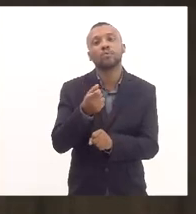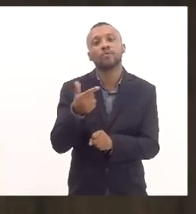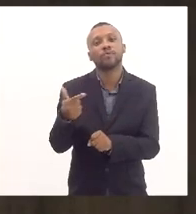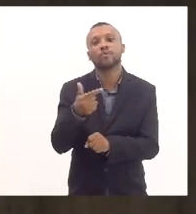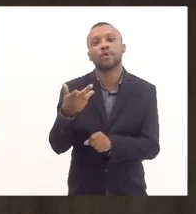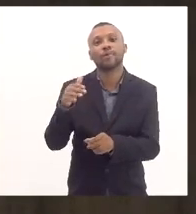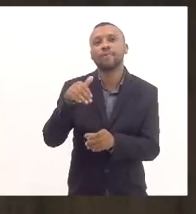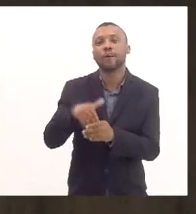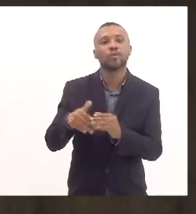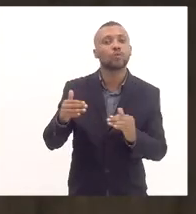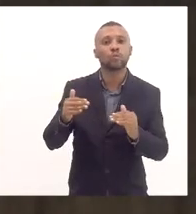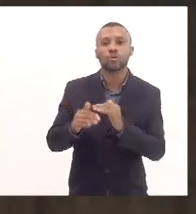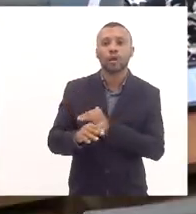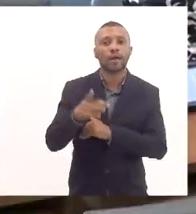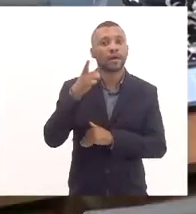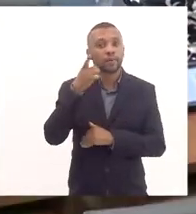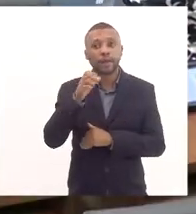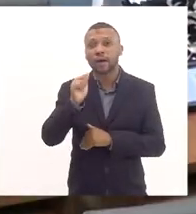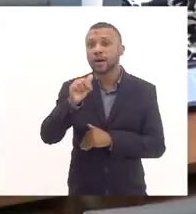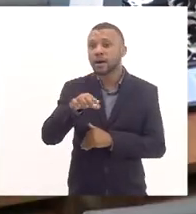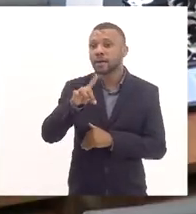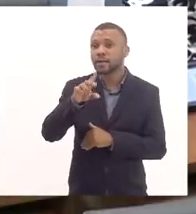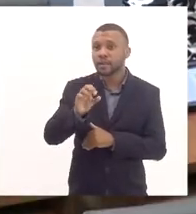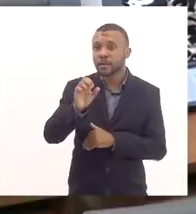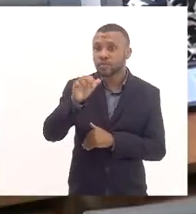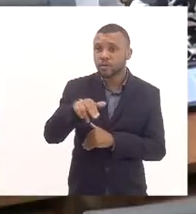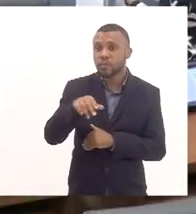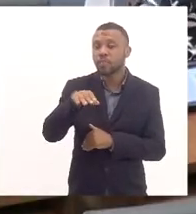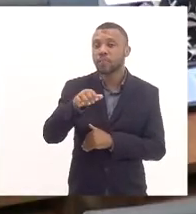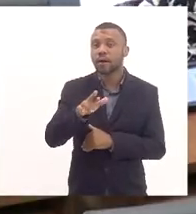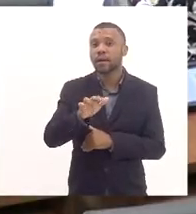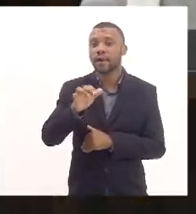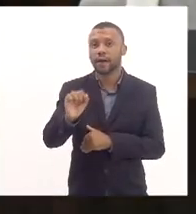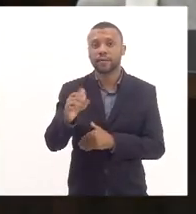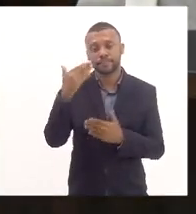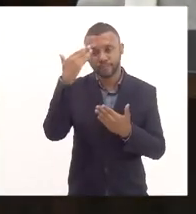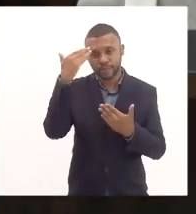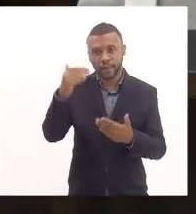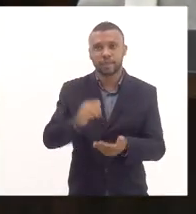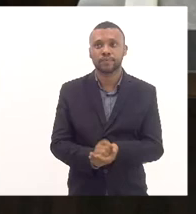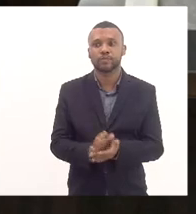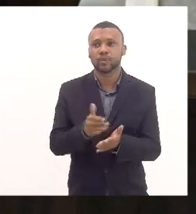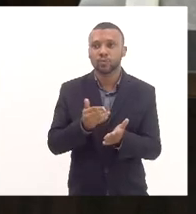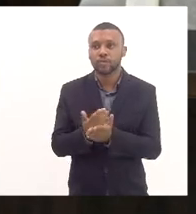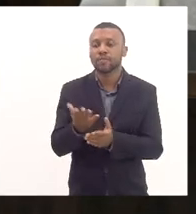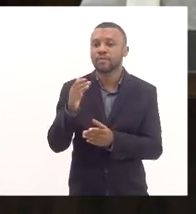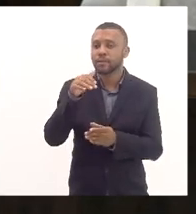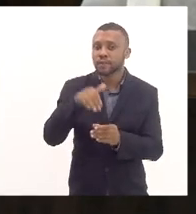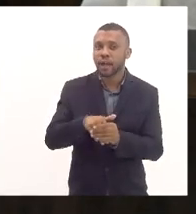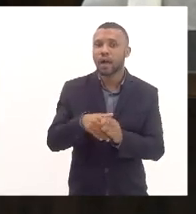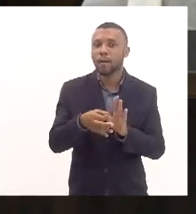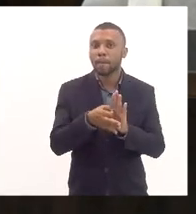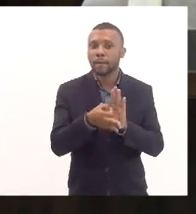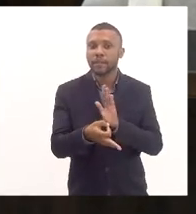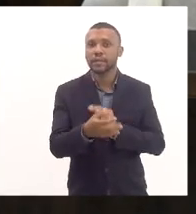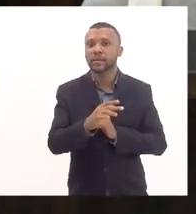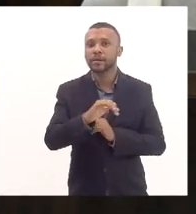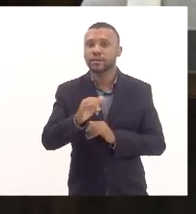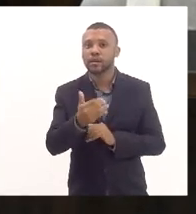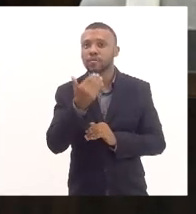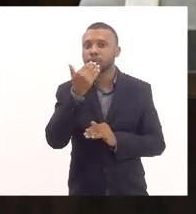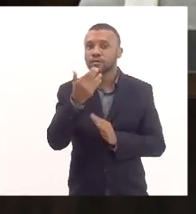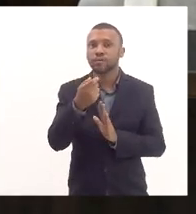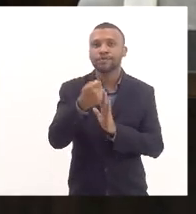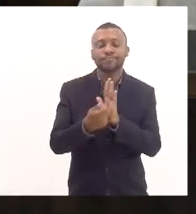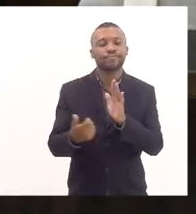bota quadrada Deputado Anderson Moraes Obrigado estão em votação para a ccj com